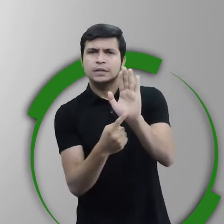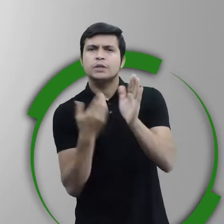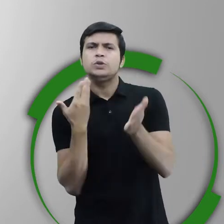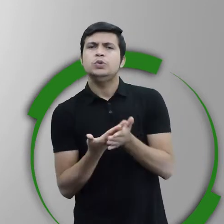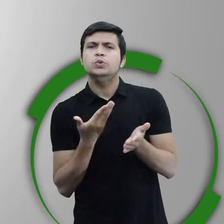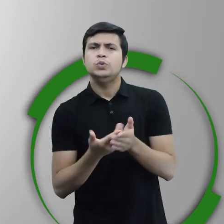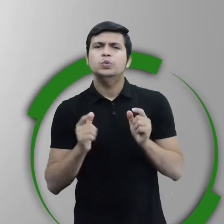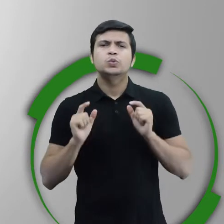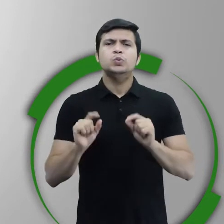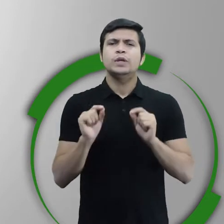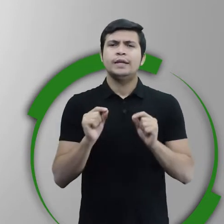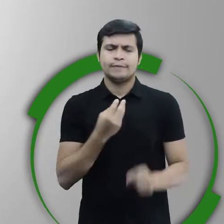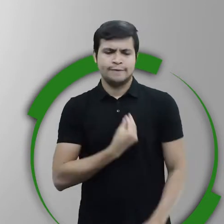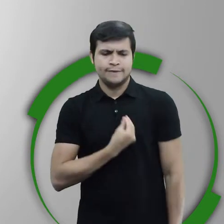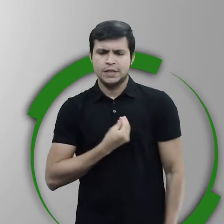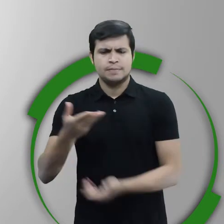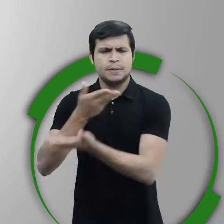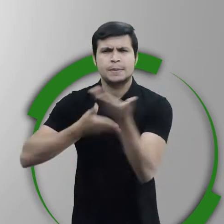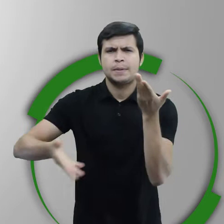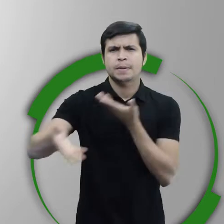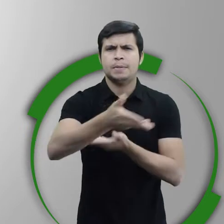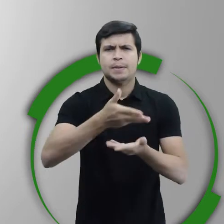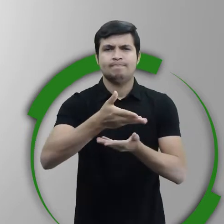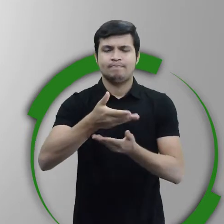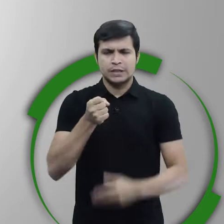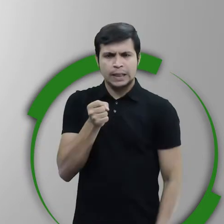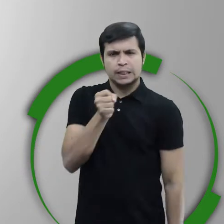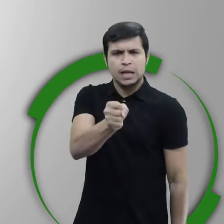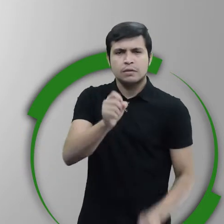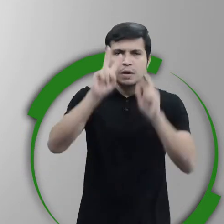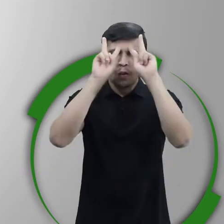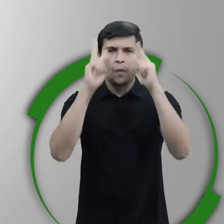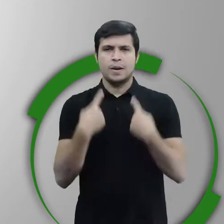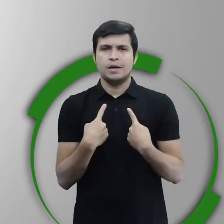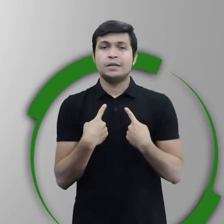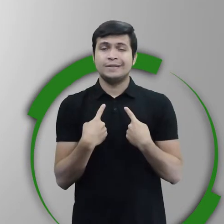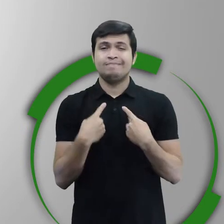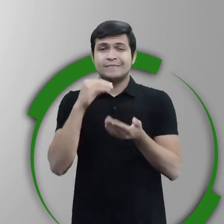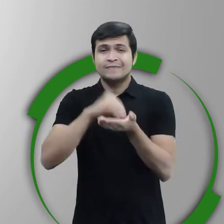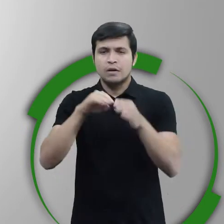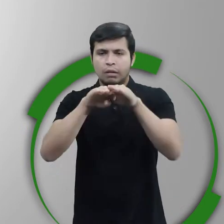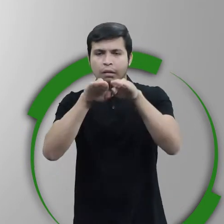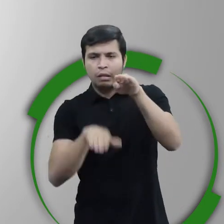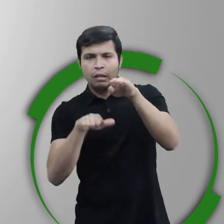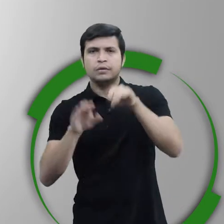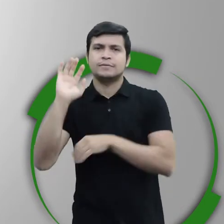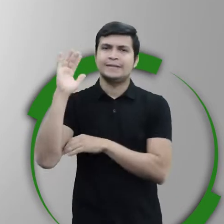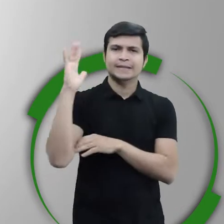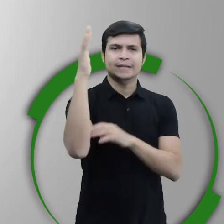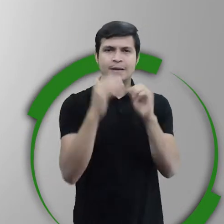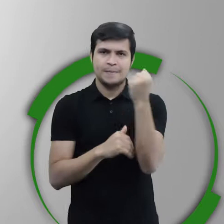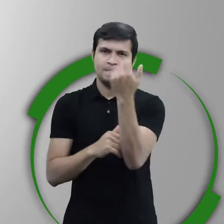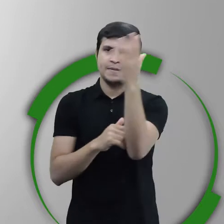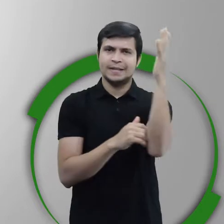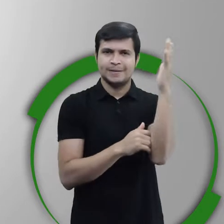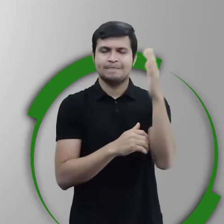sobre a interdependência da vida, a intervenção humana e os desequilíbrios ambientais e o tema saúde ambiental. No quarto